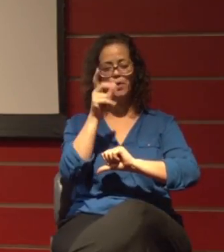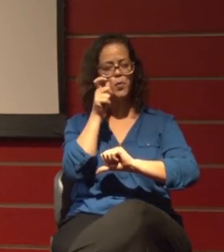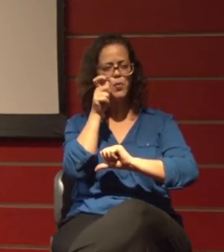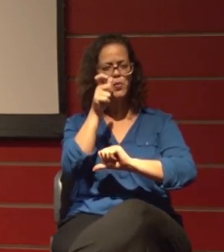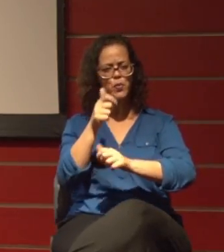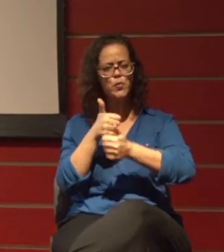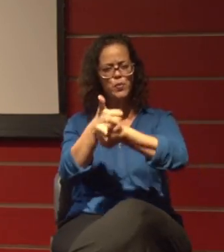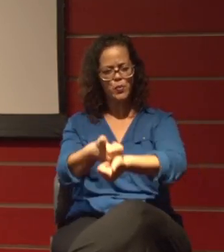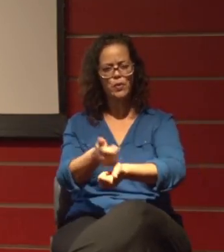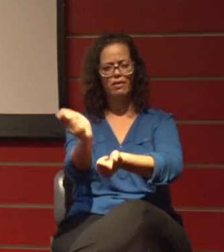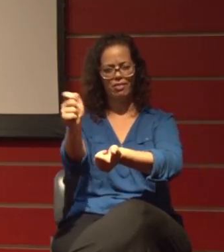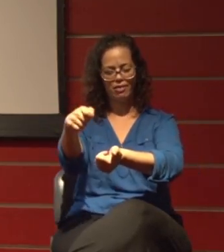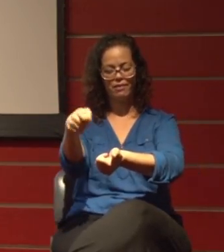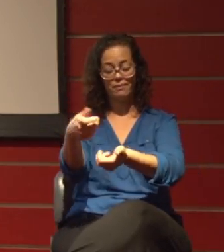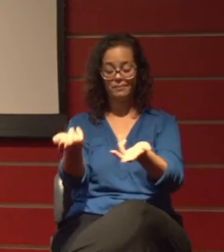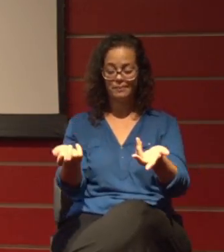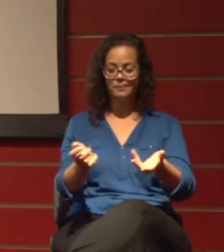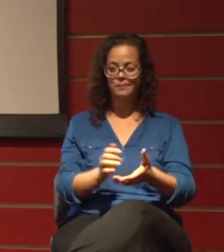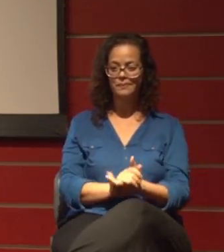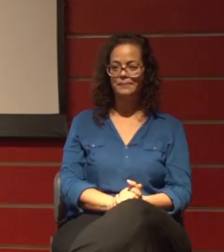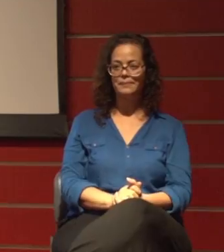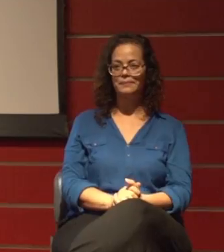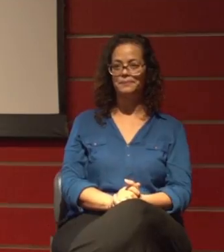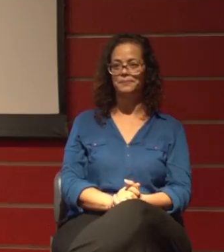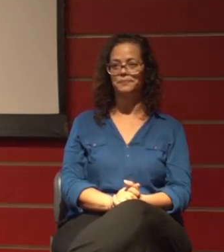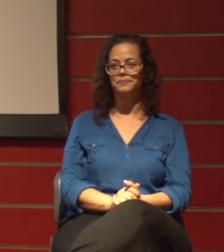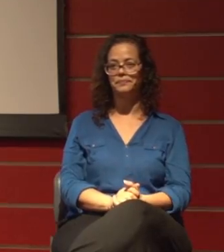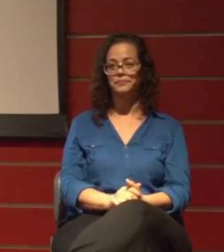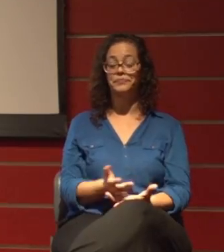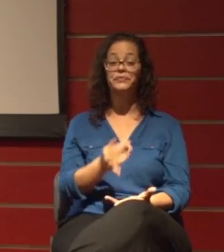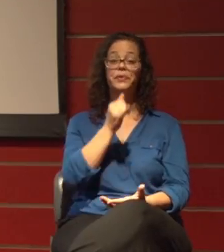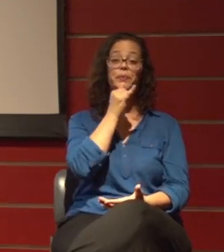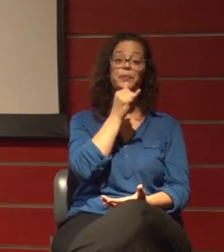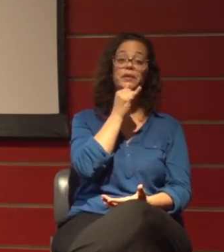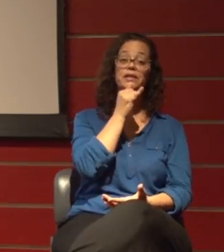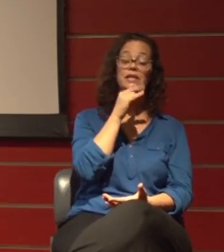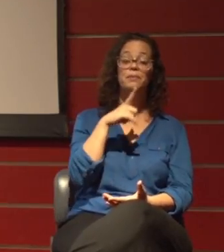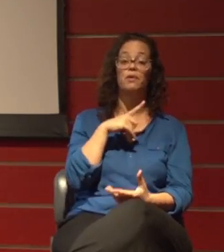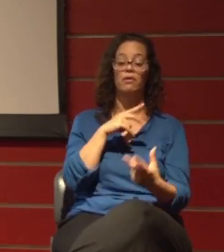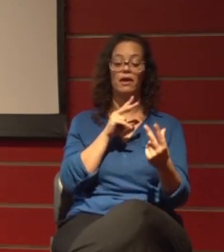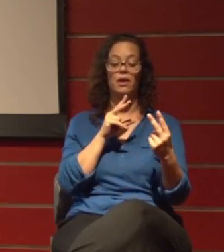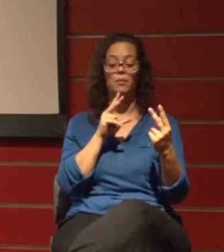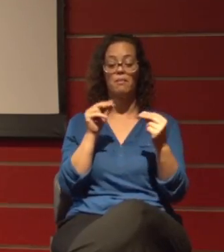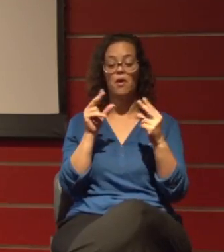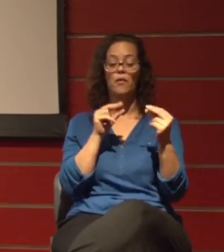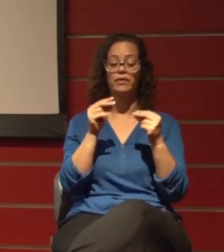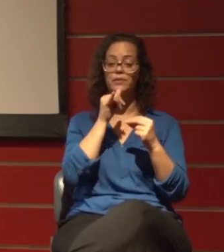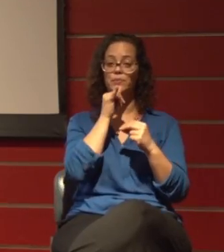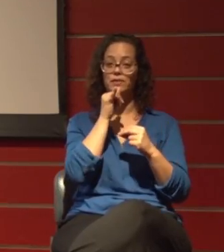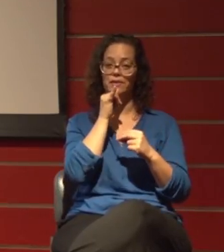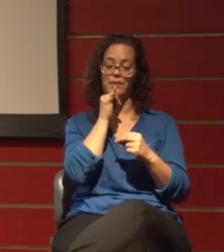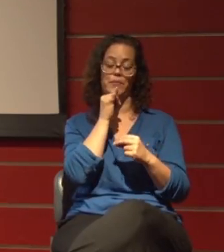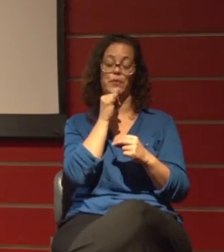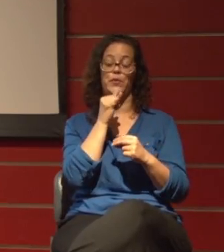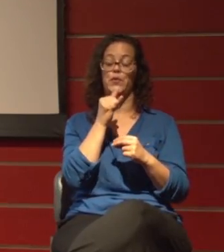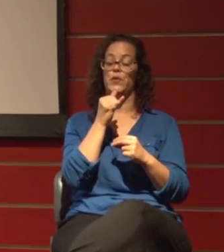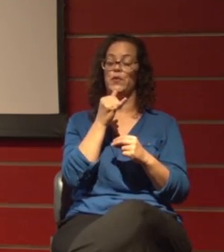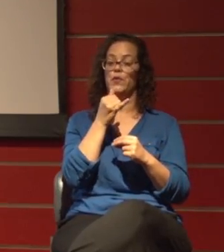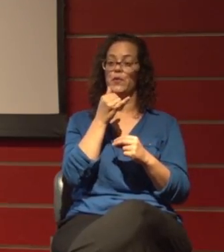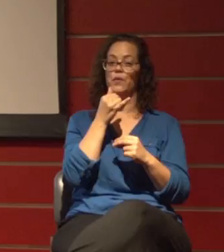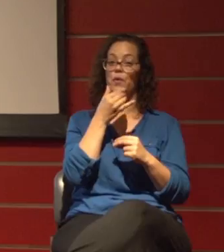acompanhar essa história né ou seja de repente tem uma conversa desse marido com um amigo que